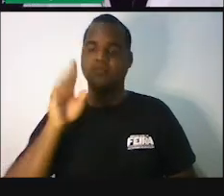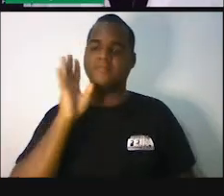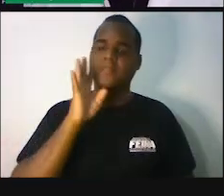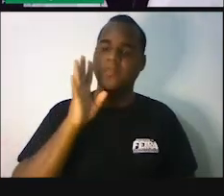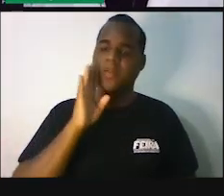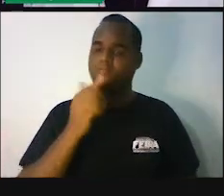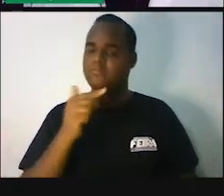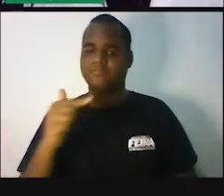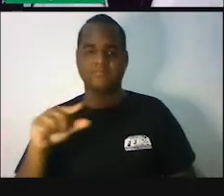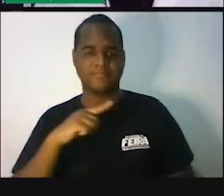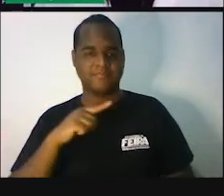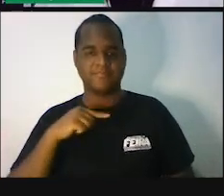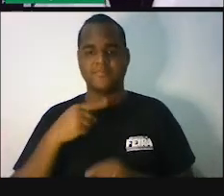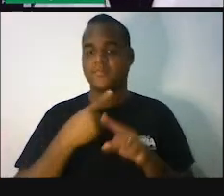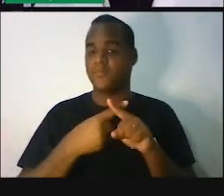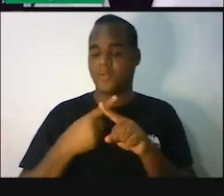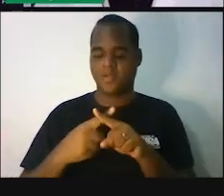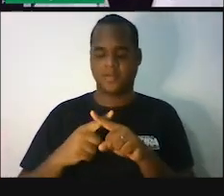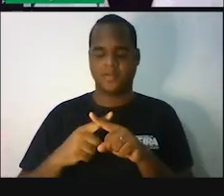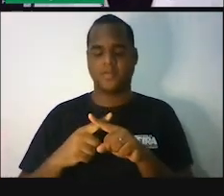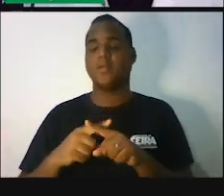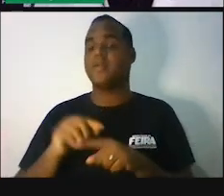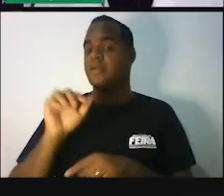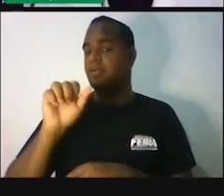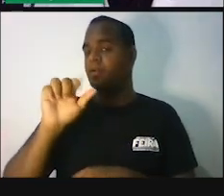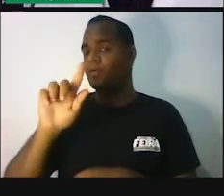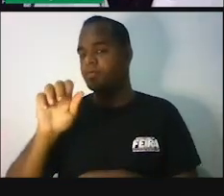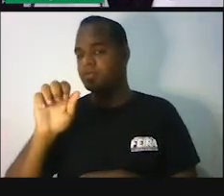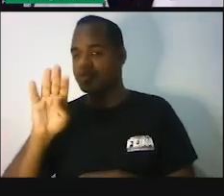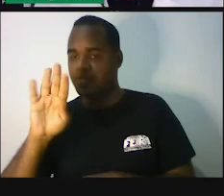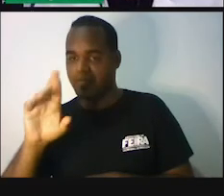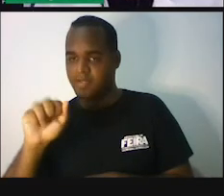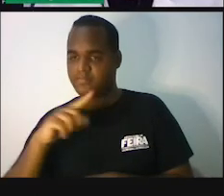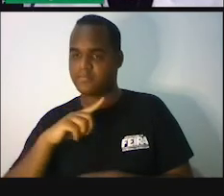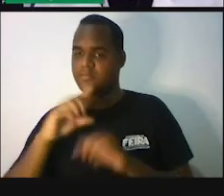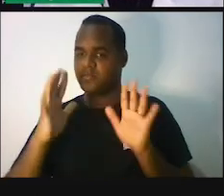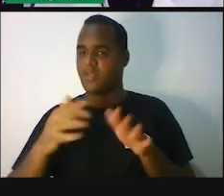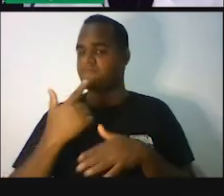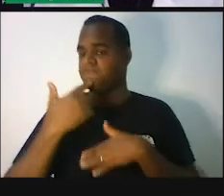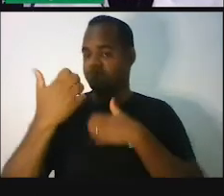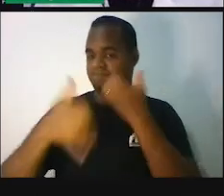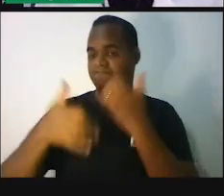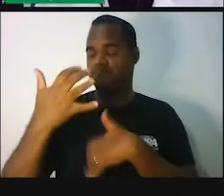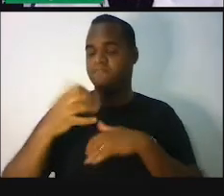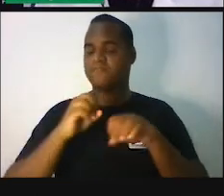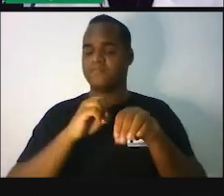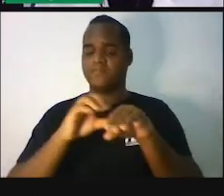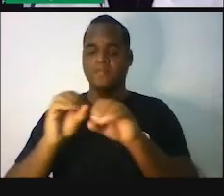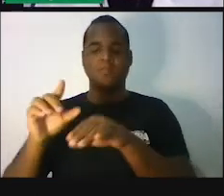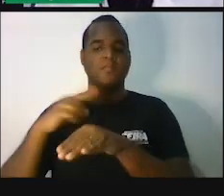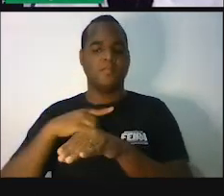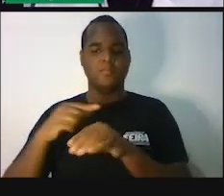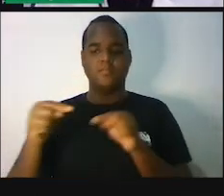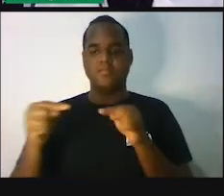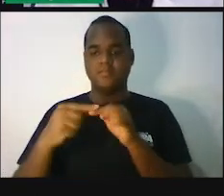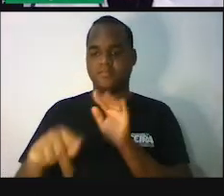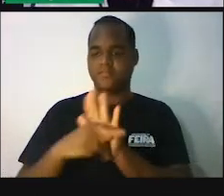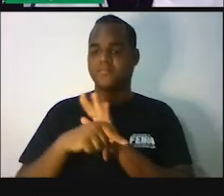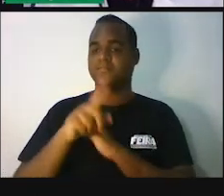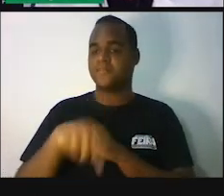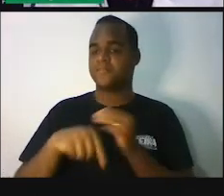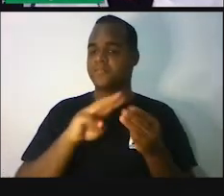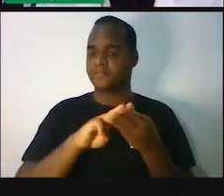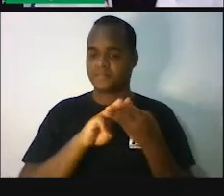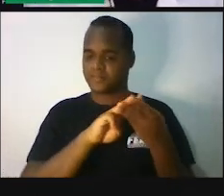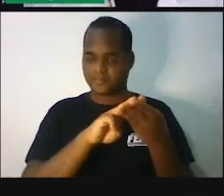quê? Porque na álgebra, eu já até fiz esse comentário aqui nessa aula, que é a parte da matemática que vai